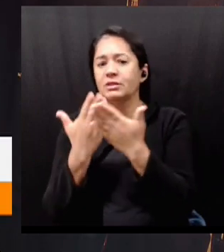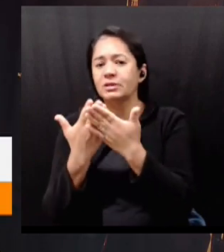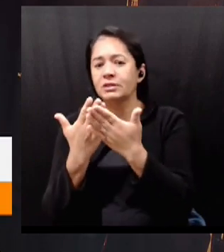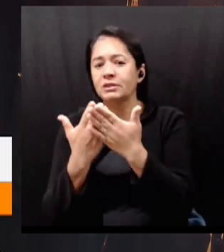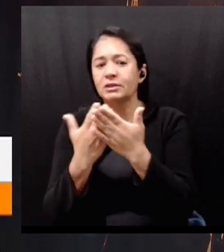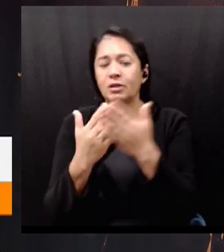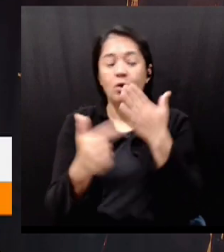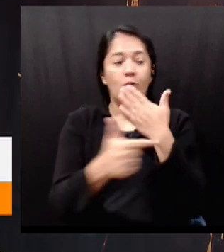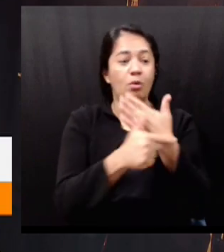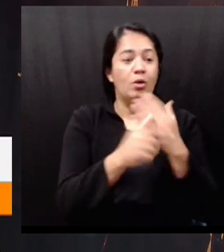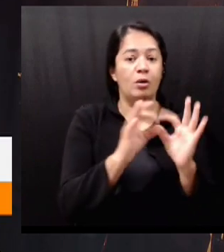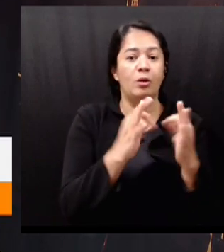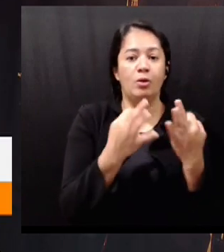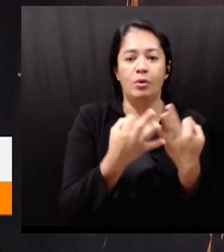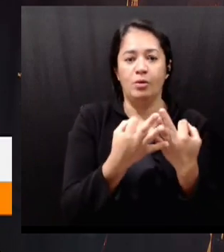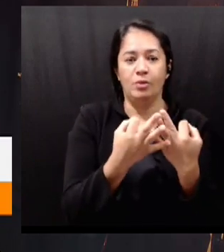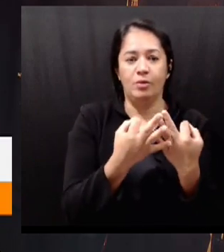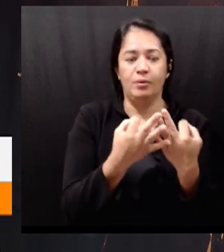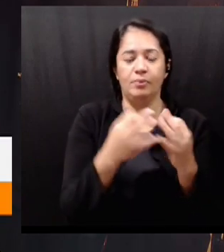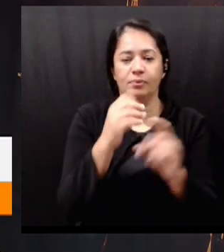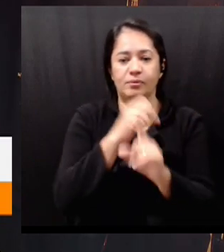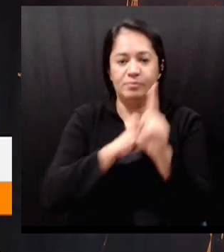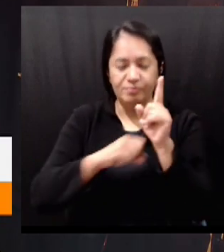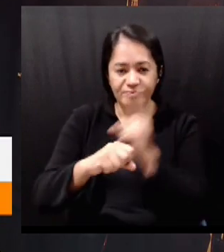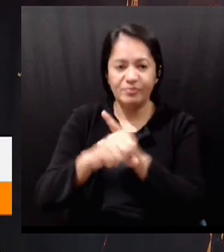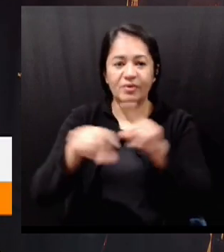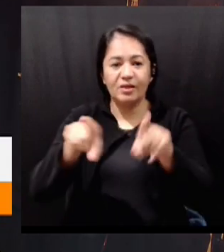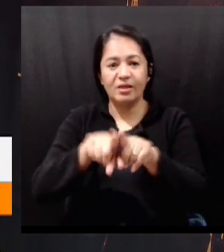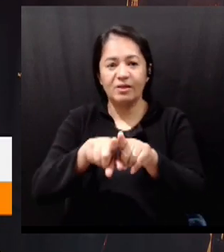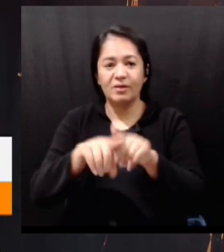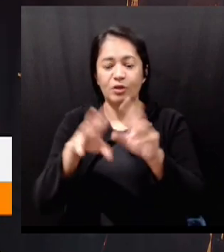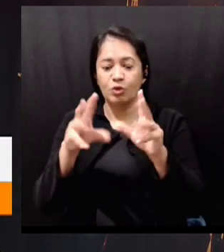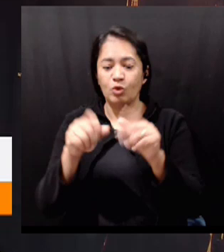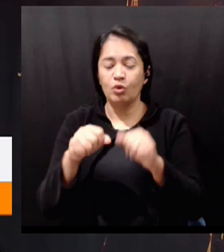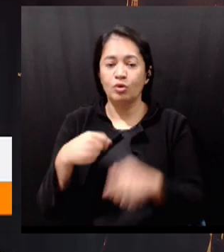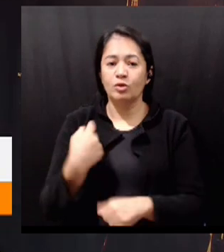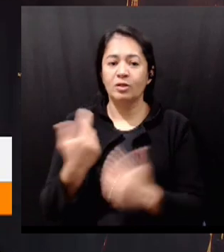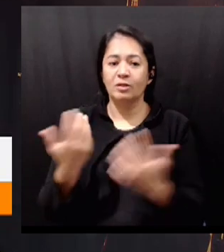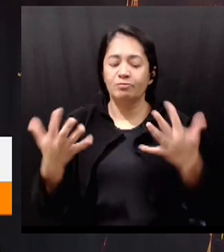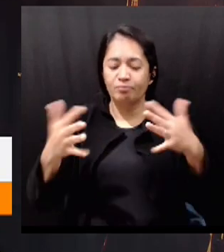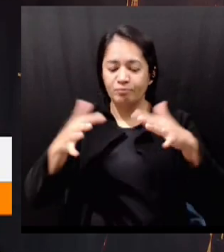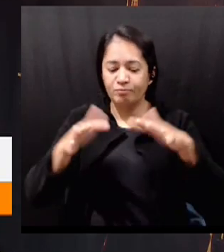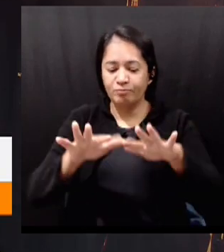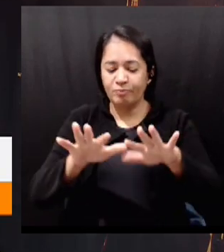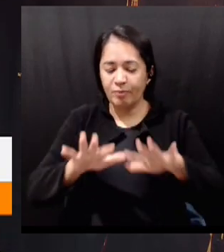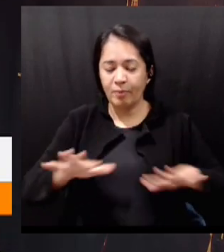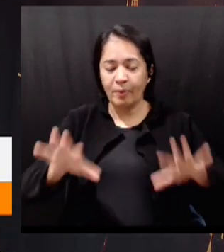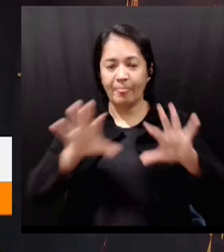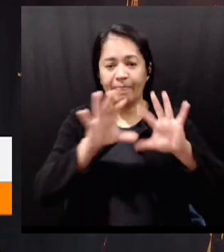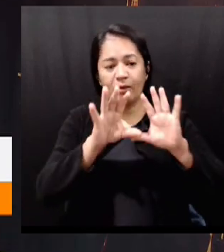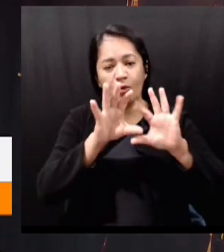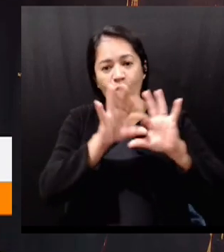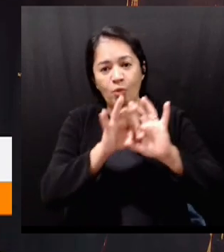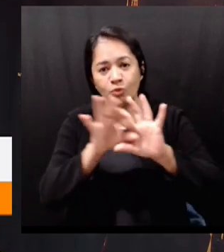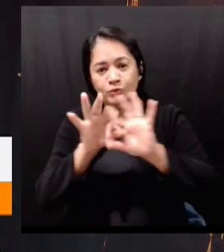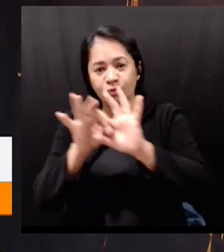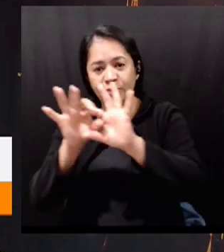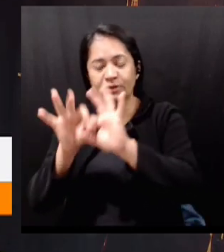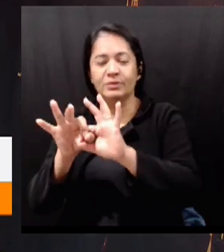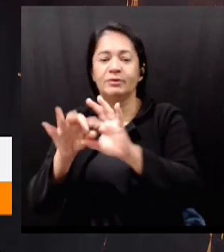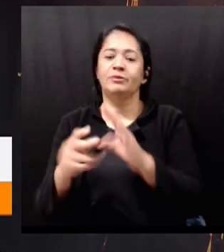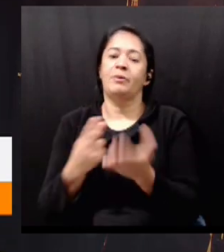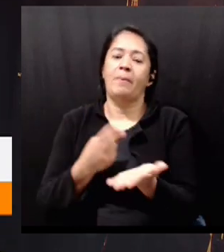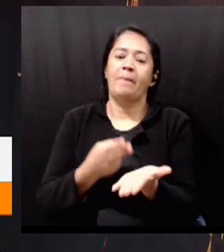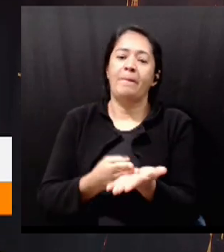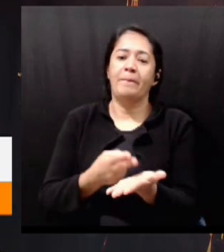da sociedade também, porque estamos todos inseridos aí no mesmo contexto, né, e a gente precisa